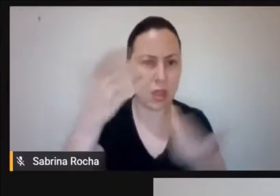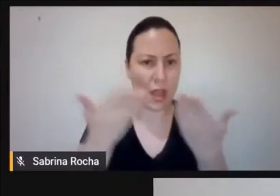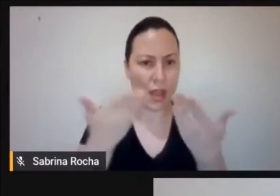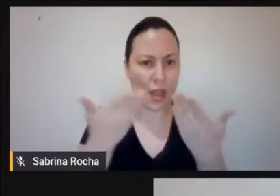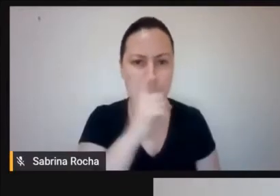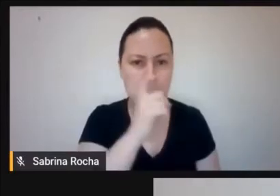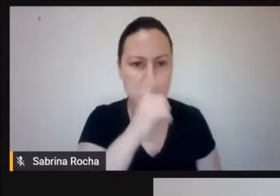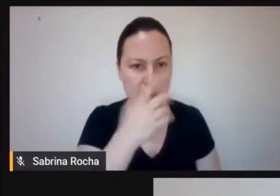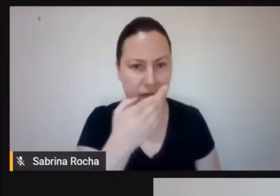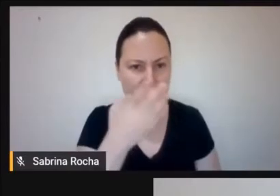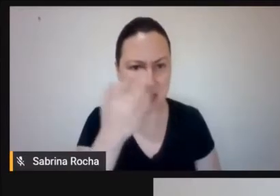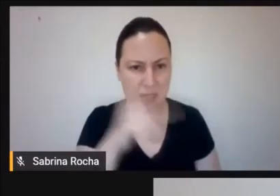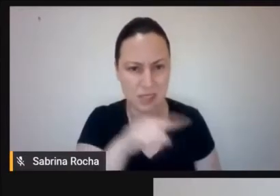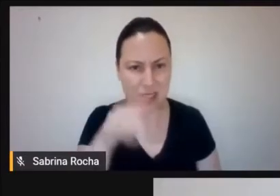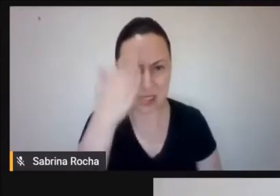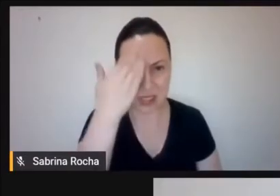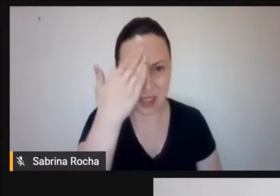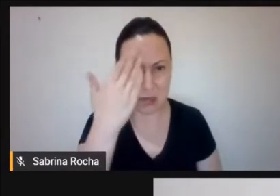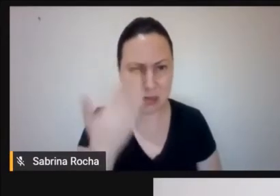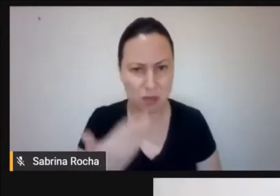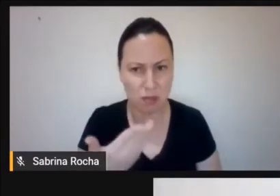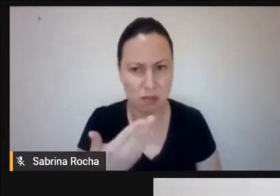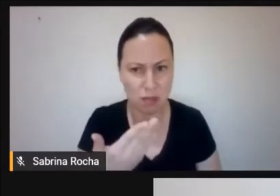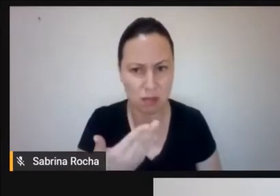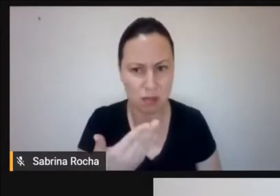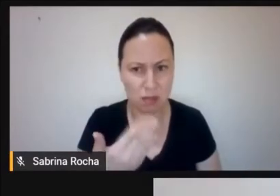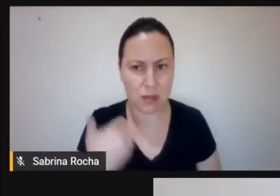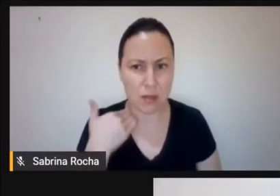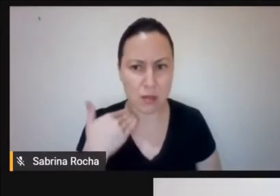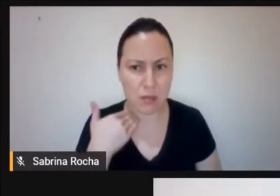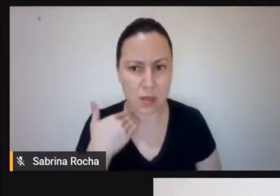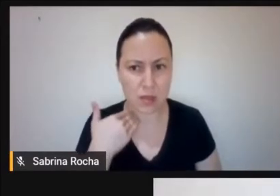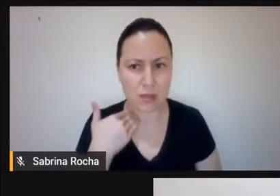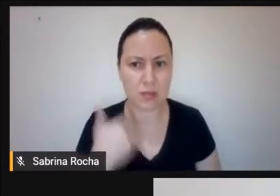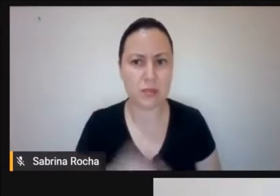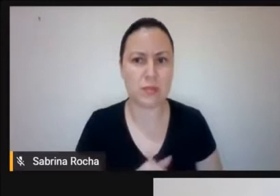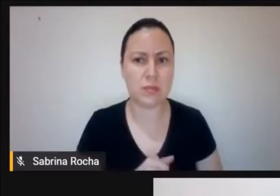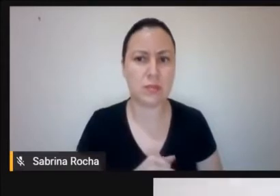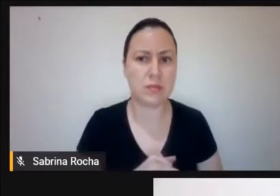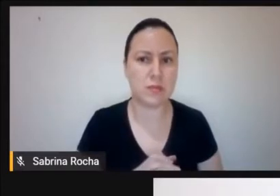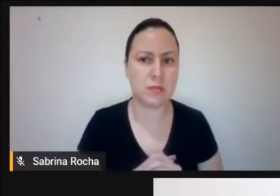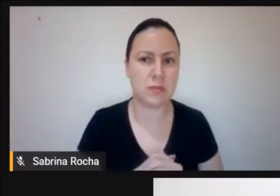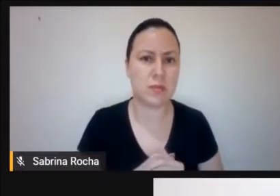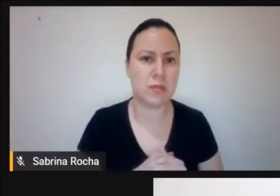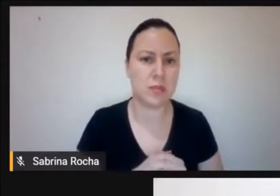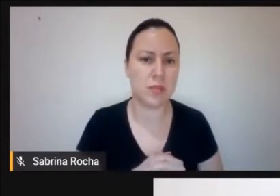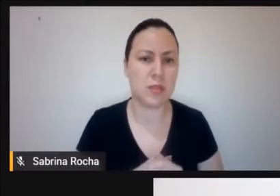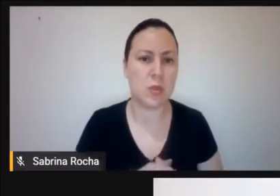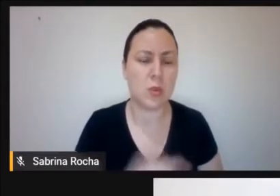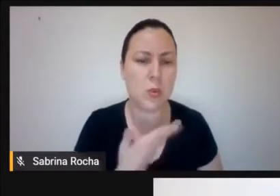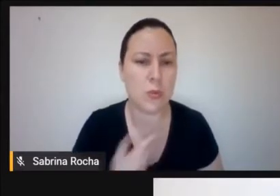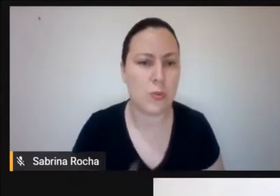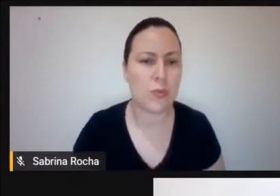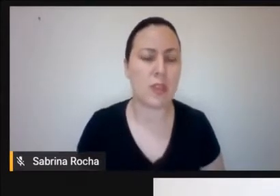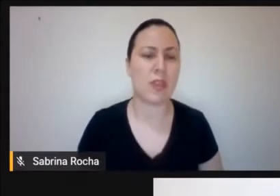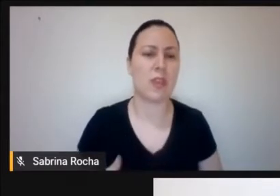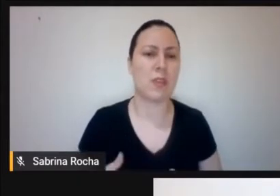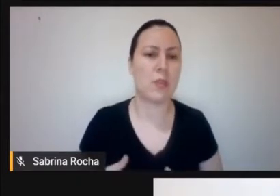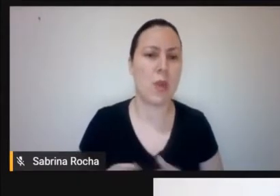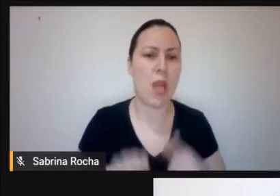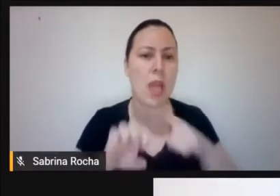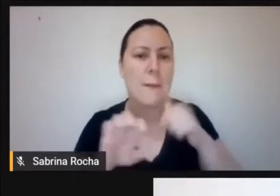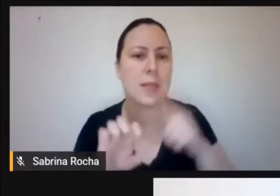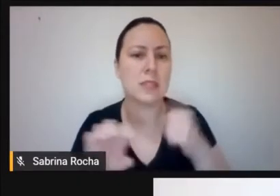mentira? Os banqueiros são mentirosos, os empresários são mentirosos, os governos são mentirosos. Eles disseram isso em